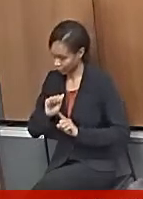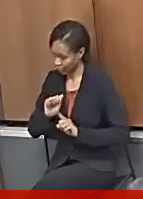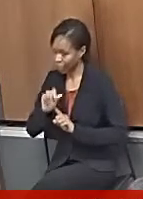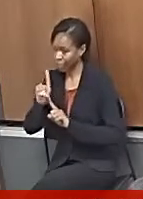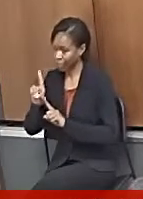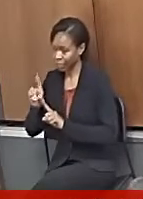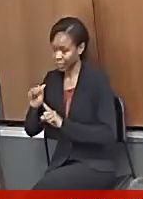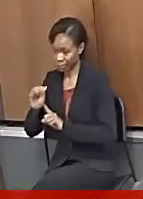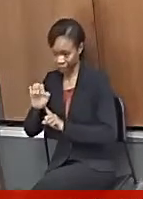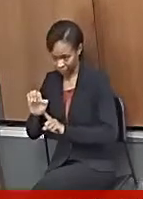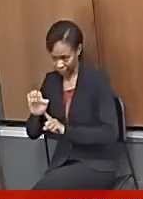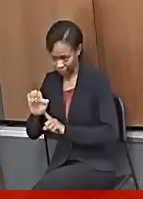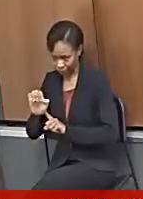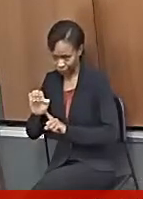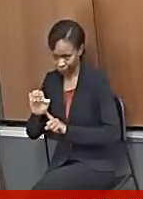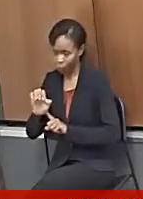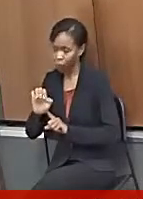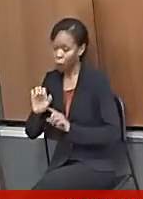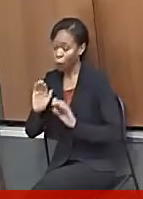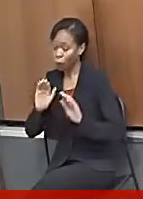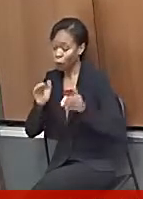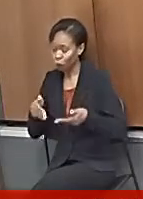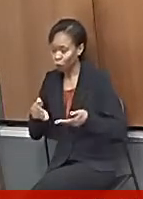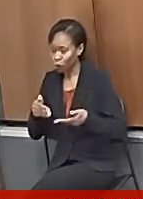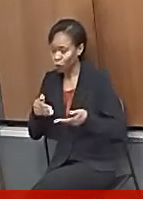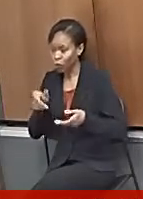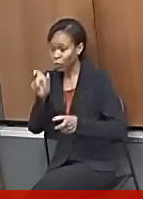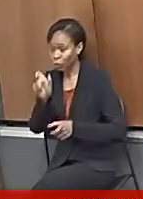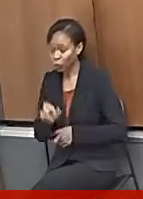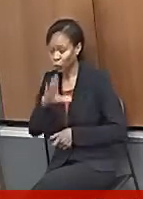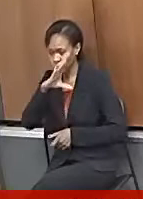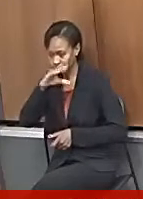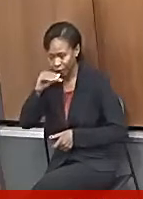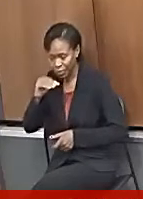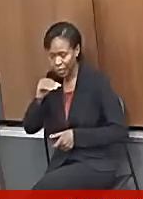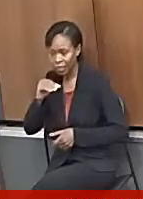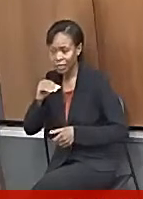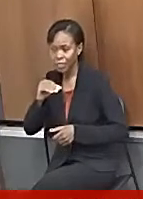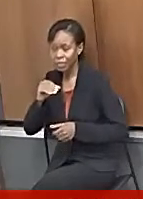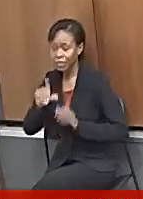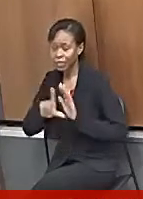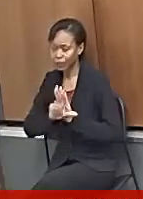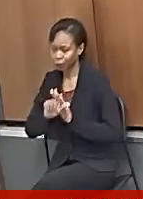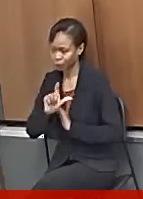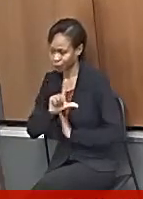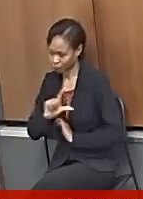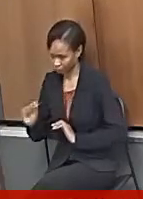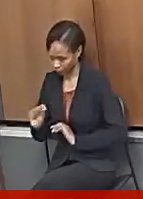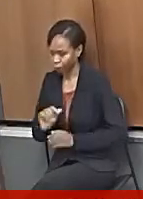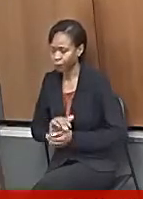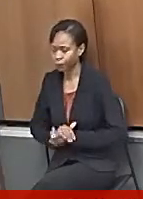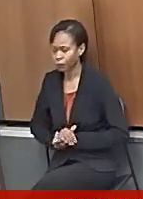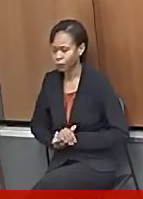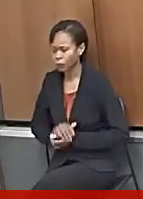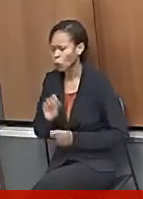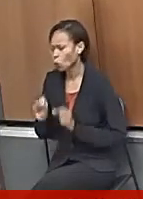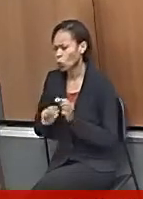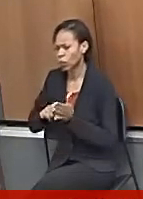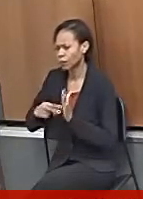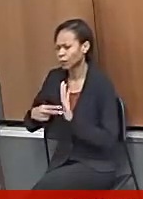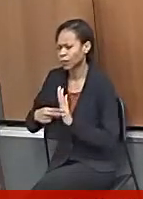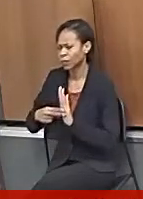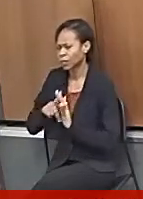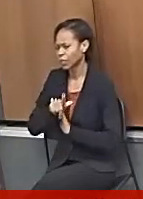efetivados da lei sem justificação da guia daer eu vou a fechadura e do que escrever